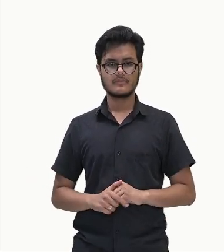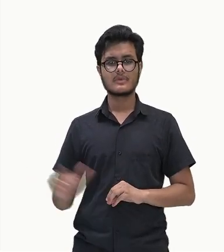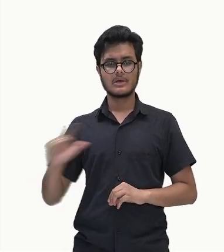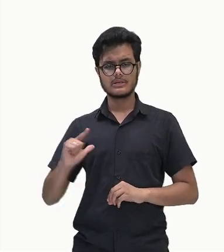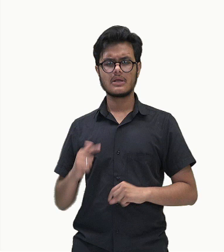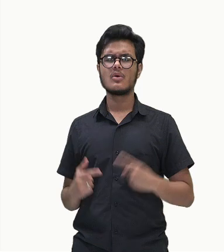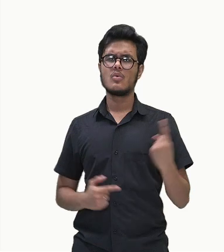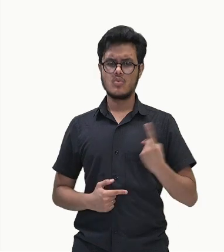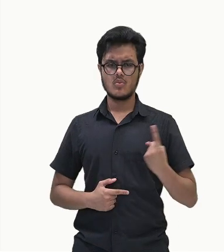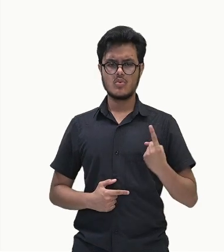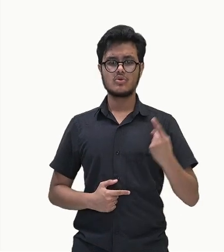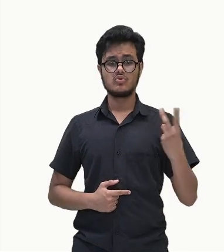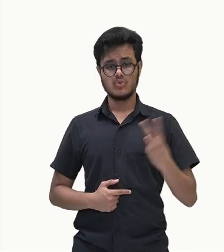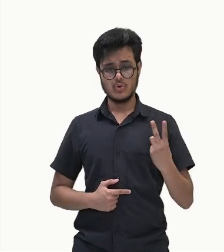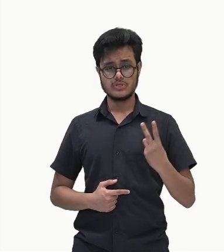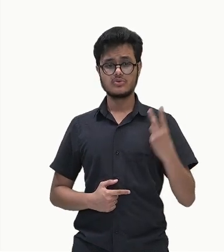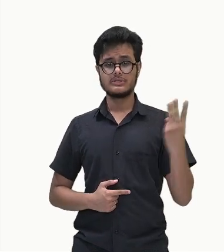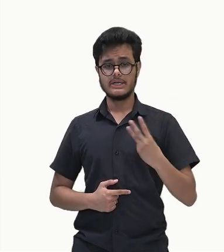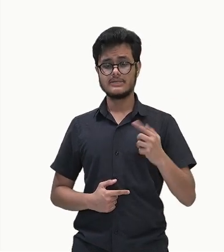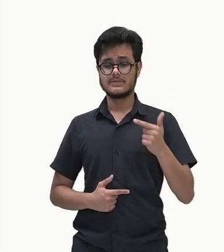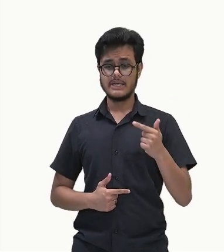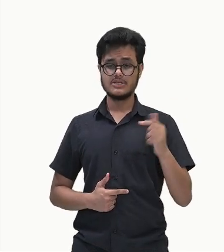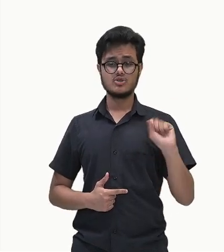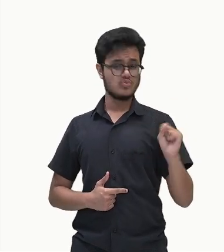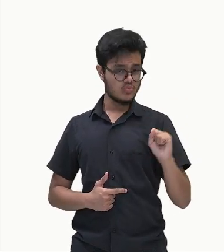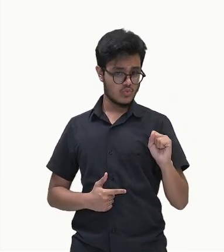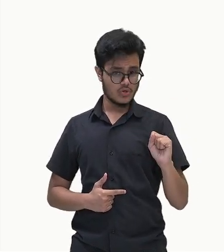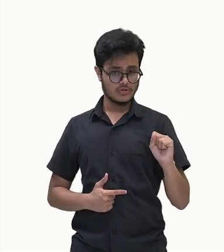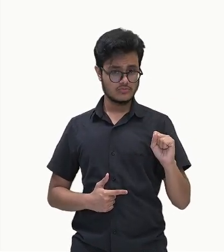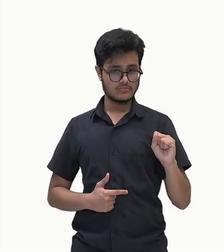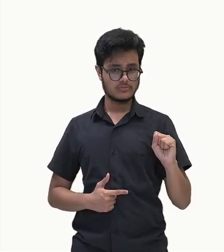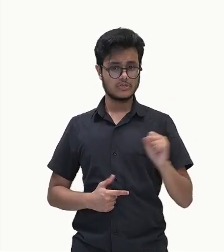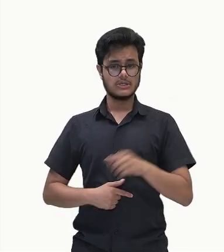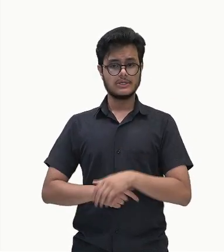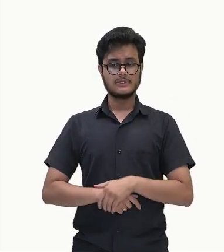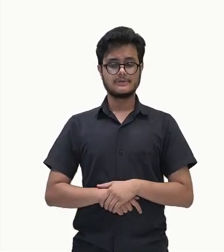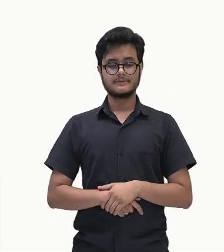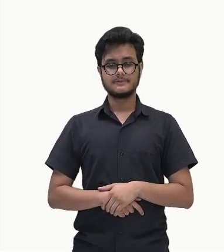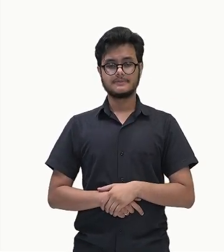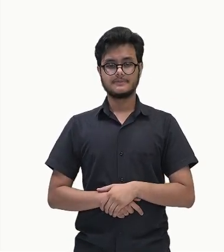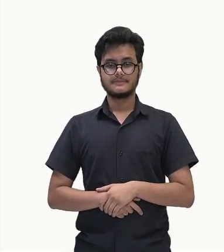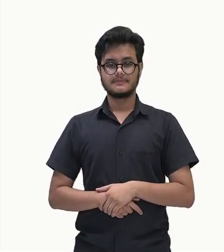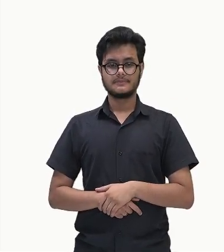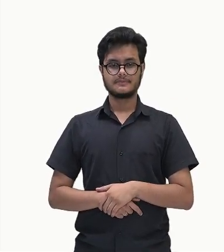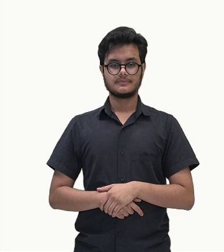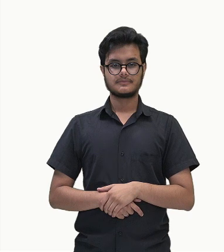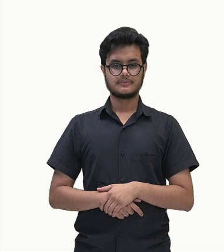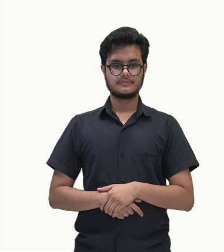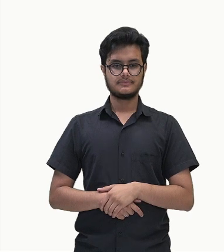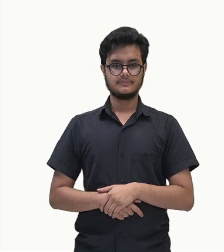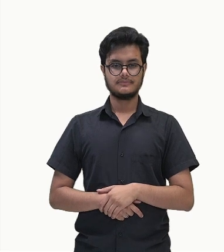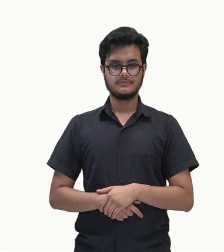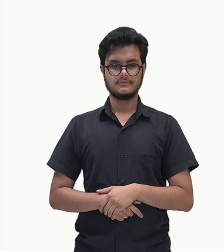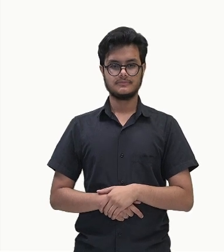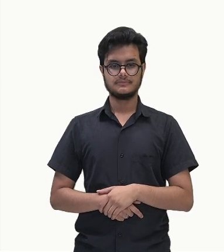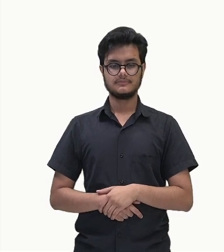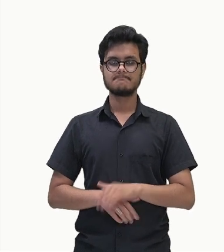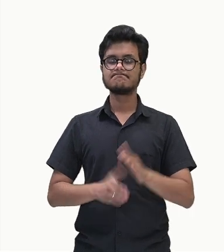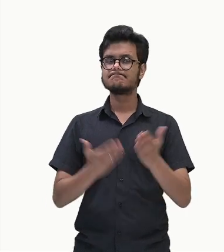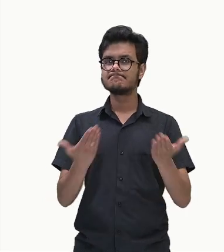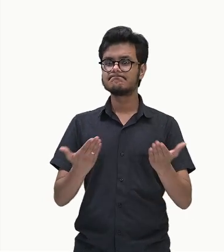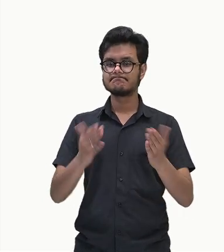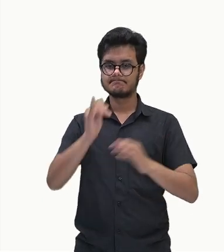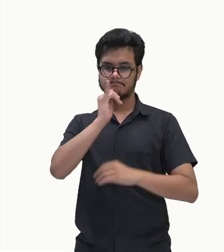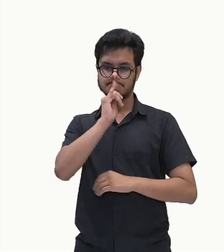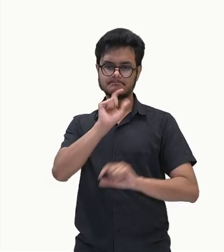disponíveis 1 o do o 3 o 7 e o 8 O que que a gente pode